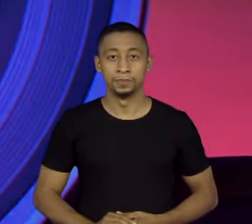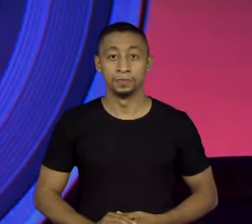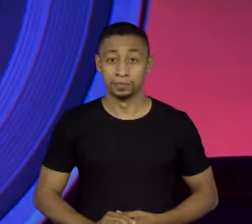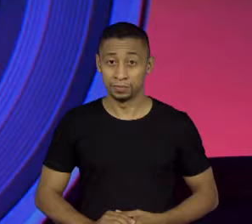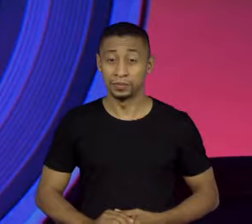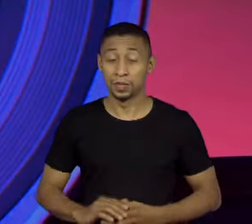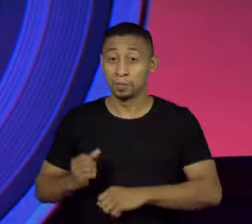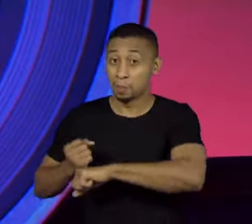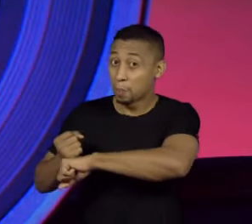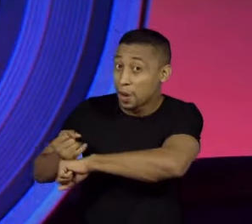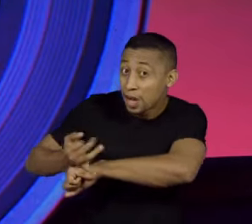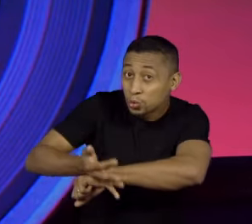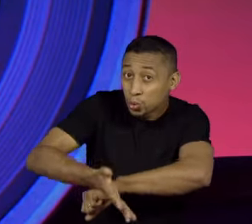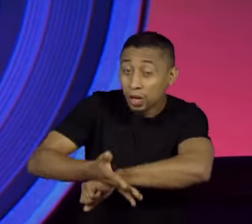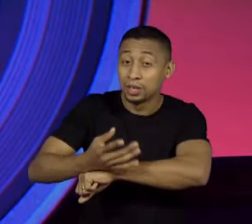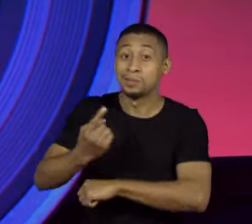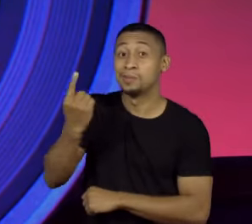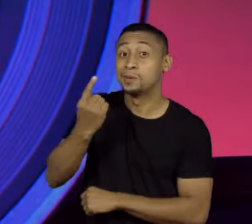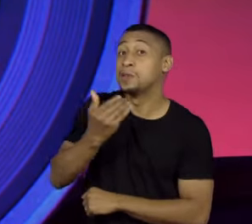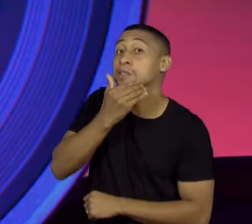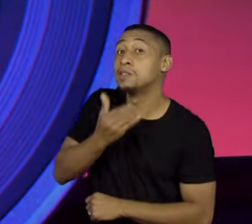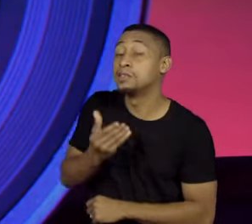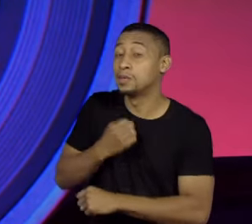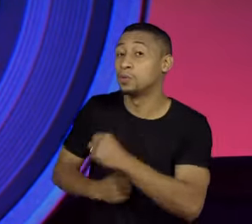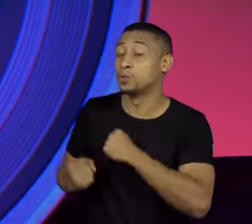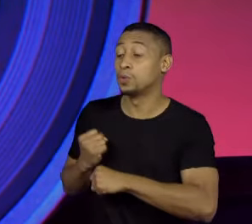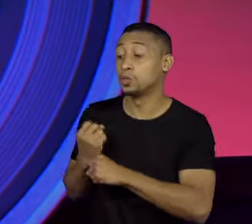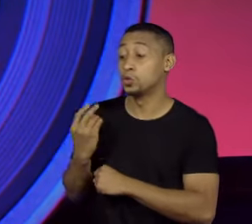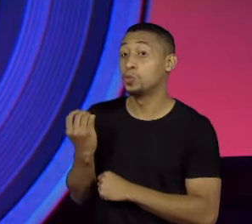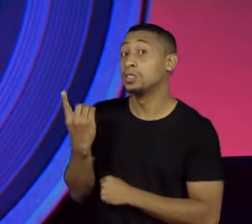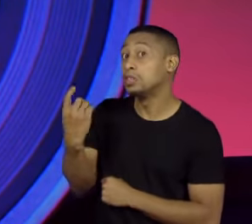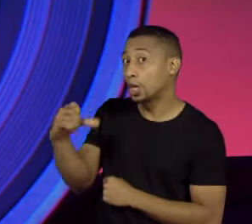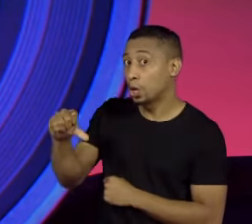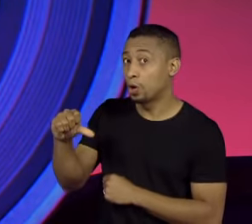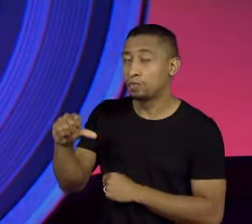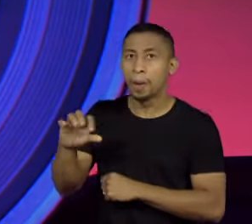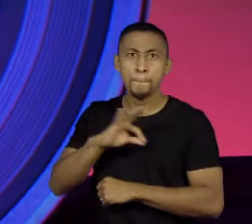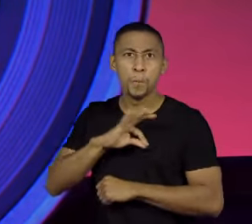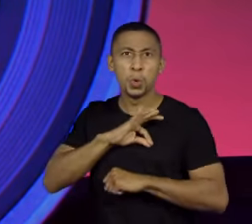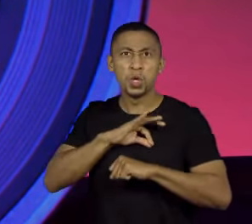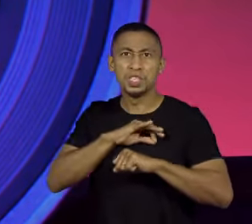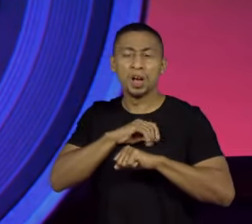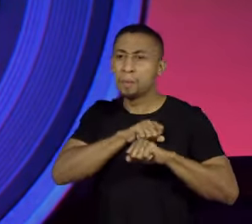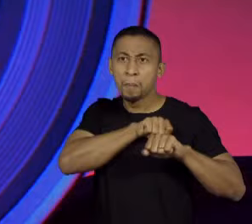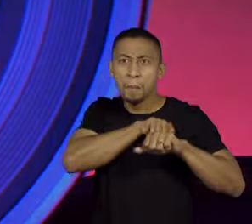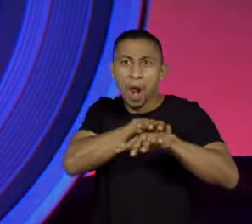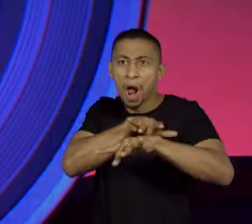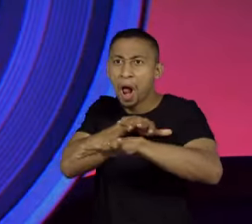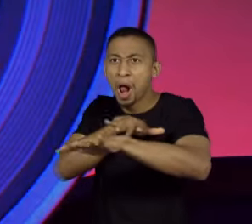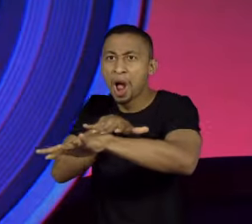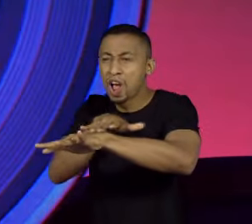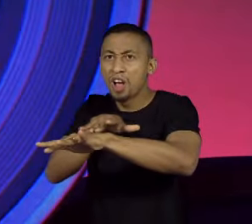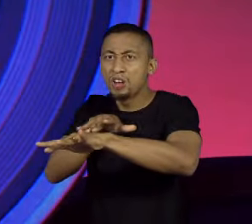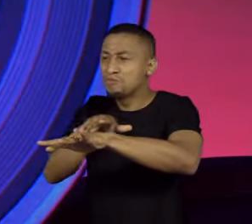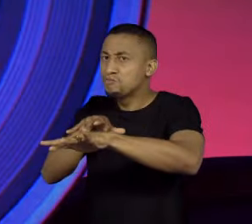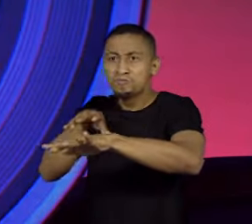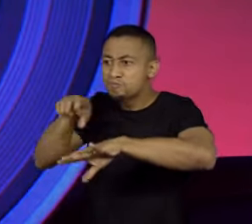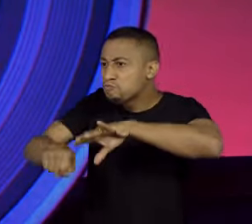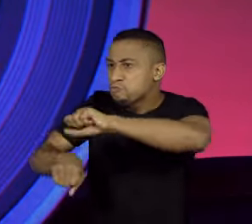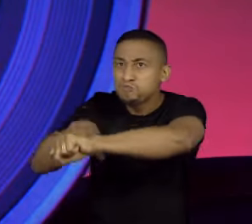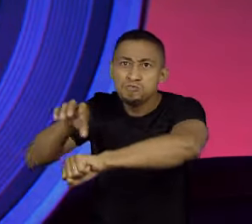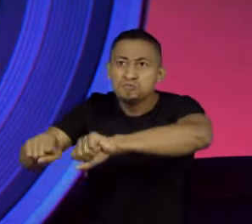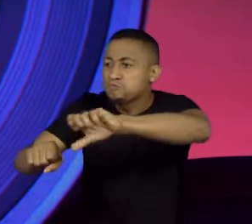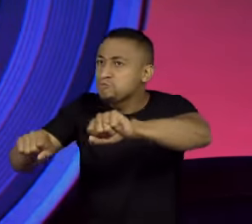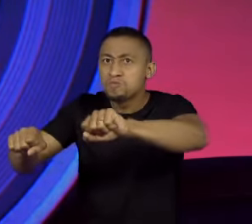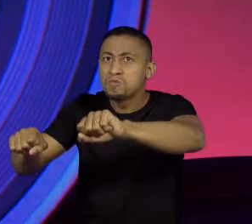Era madrugada de 1º de dezembro de 2019, quando a polícia chegou e determinou de forma brutal o